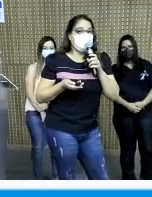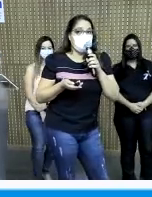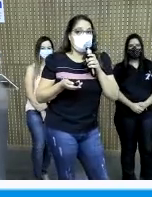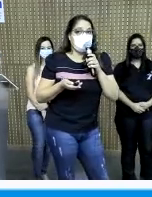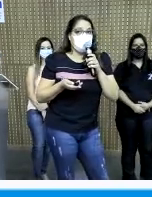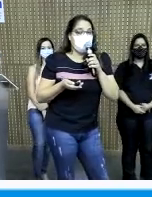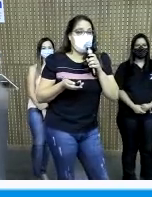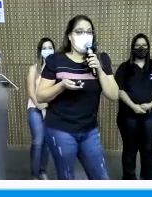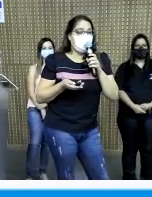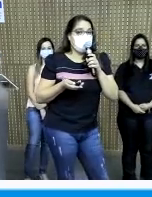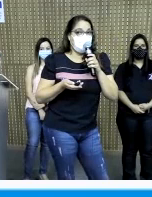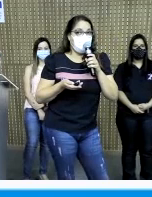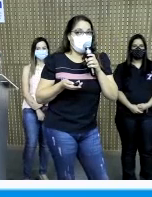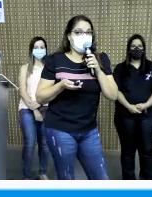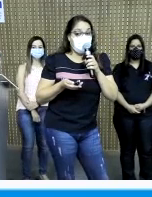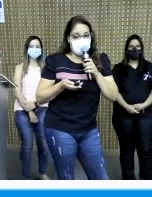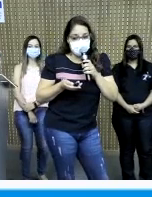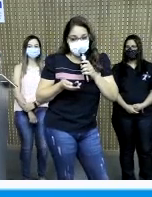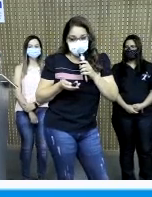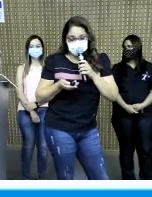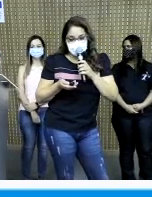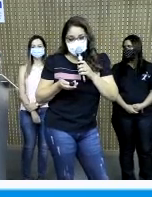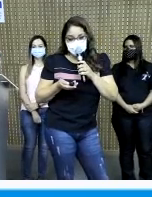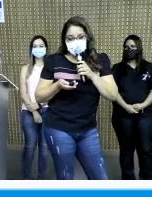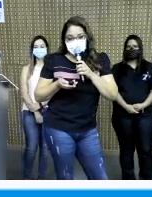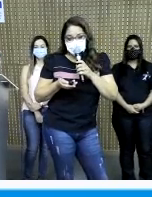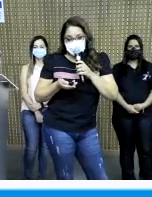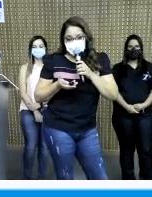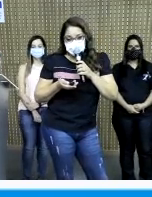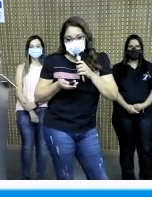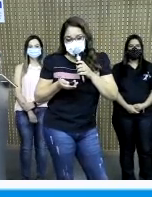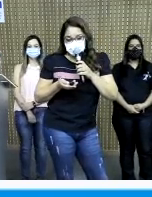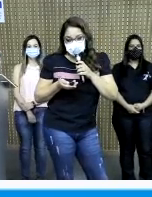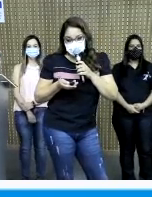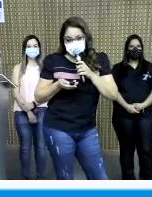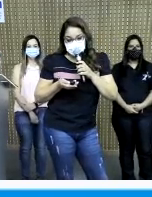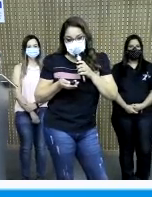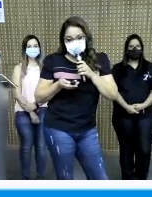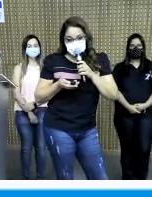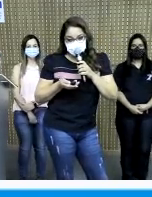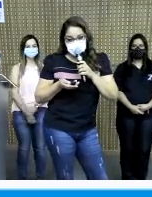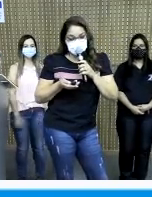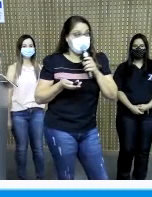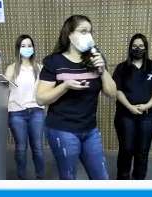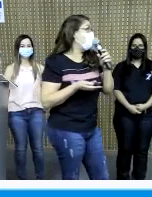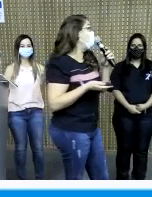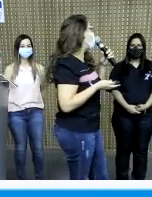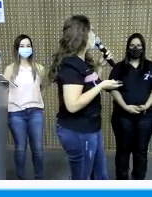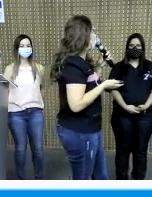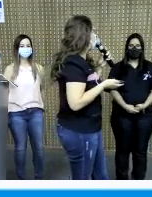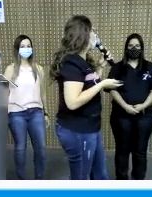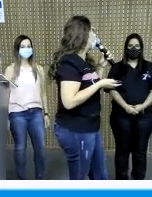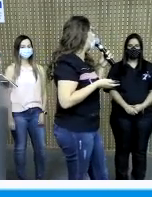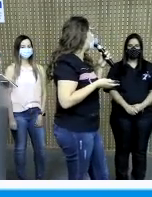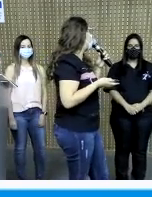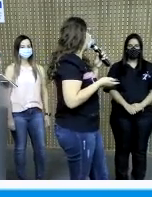foi passada para a USF da Zaleia, tá? E aqui nós temos, então, nesse nosso território, 6 agentes